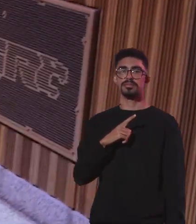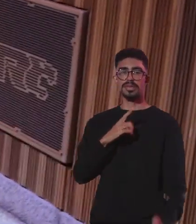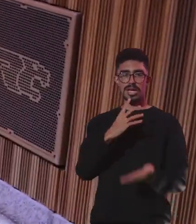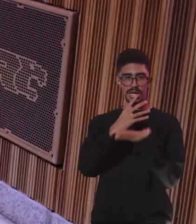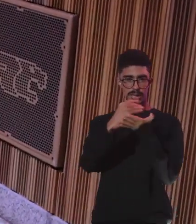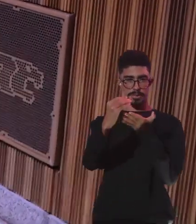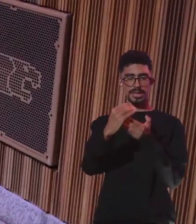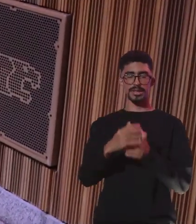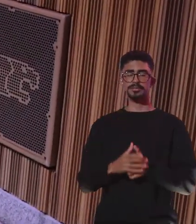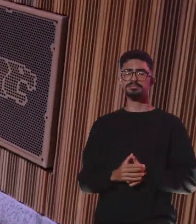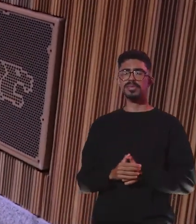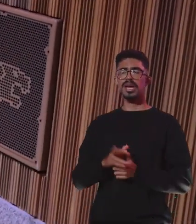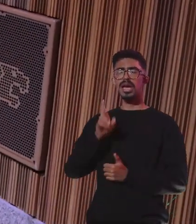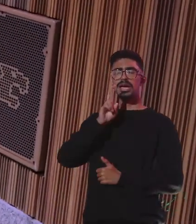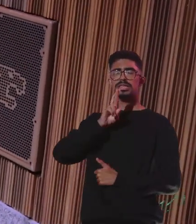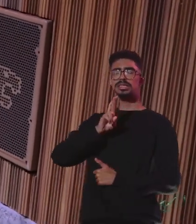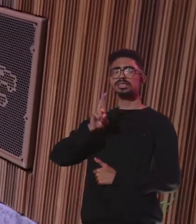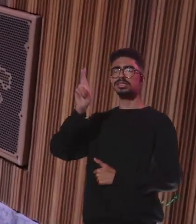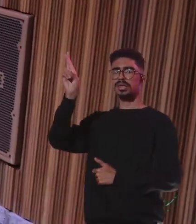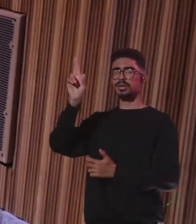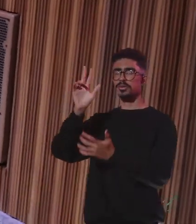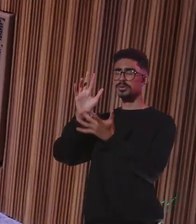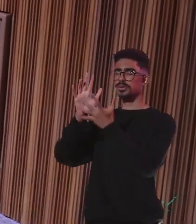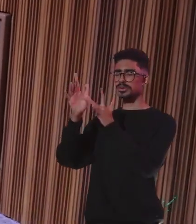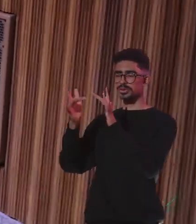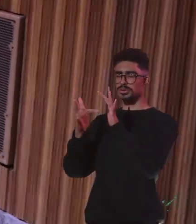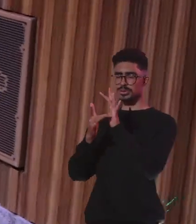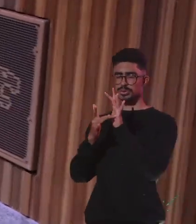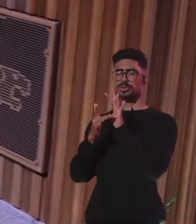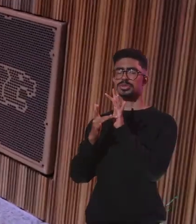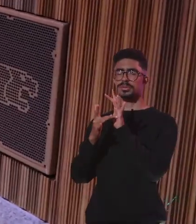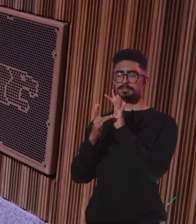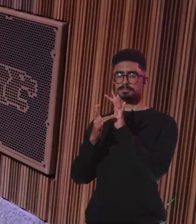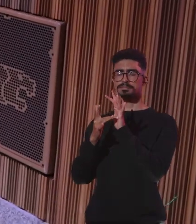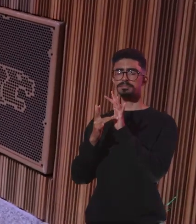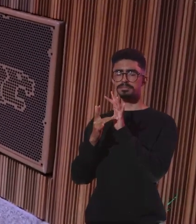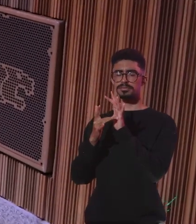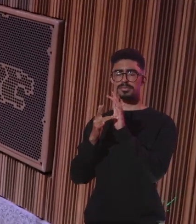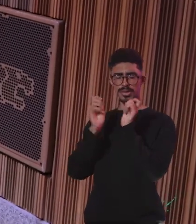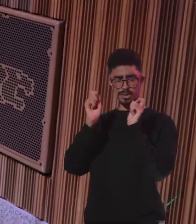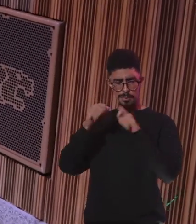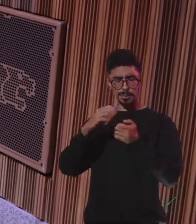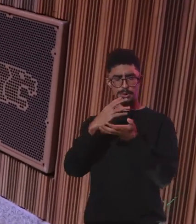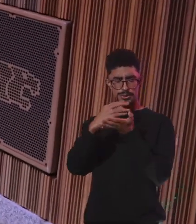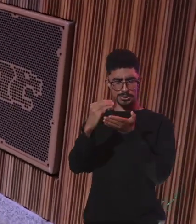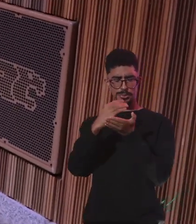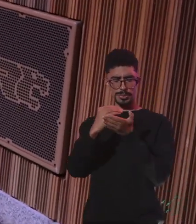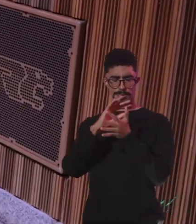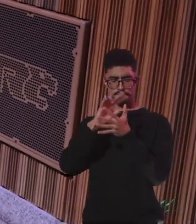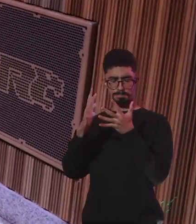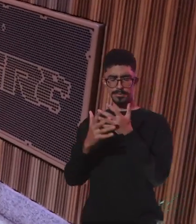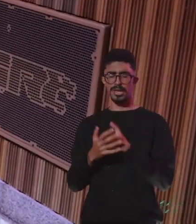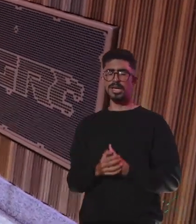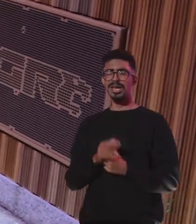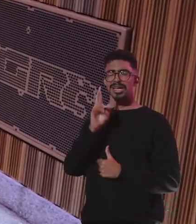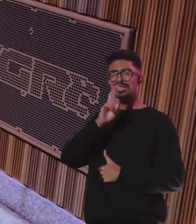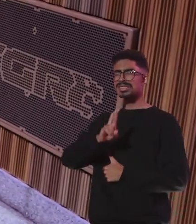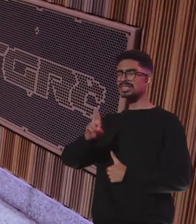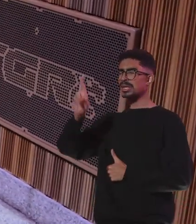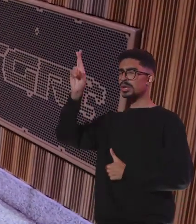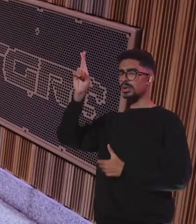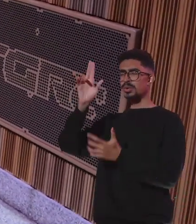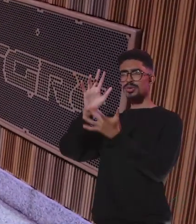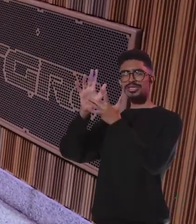Repita assim: Senhor Jesus. Você pode falar um pouquinho mais alto para os irmãos ouvirem? Senhor Jesus,